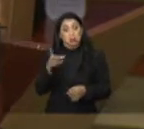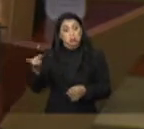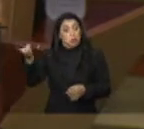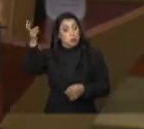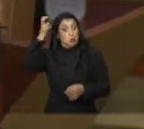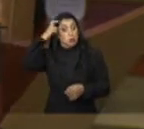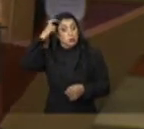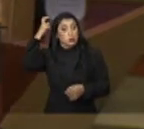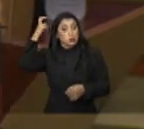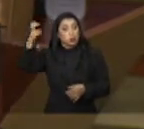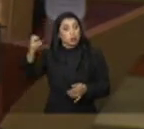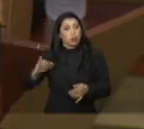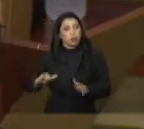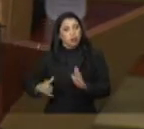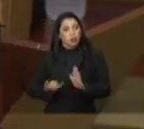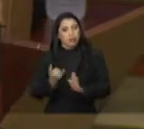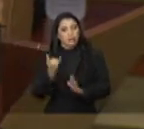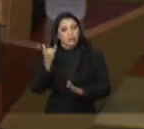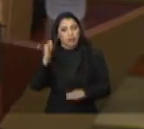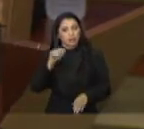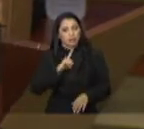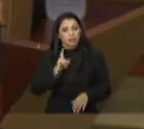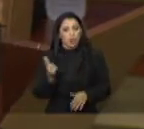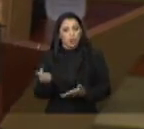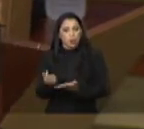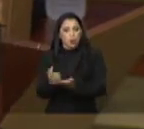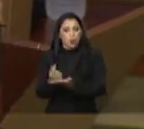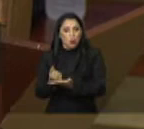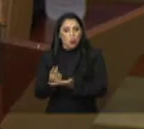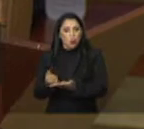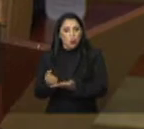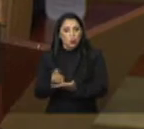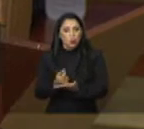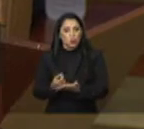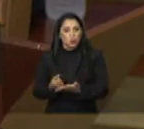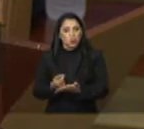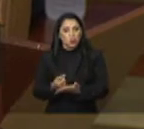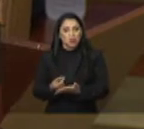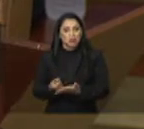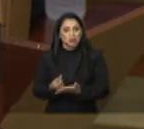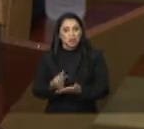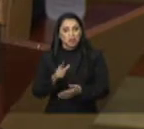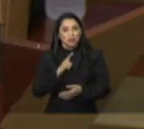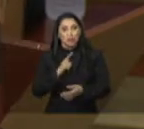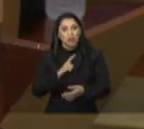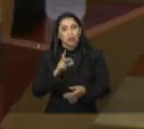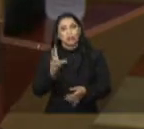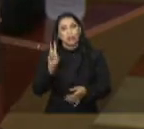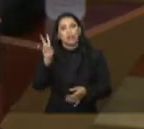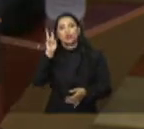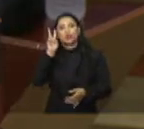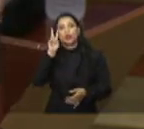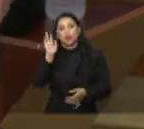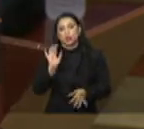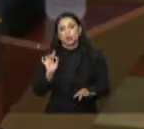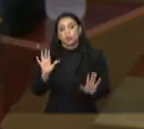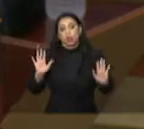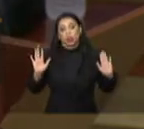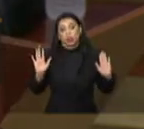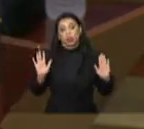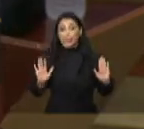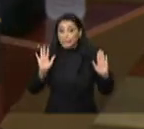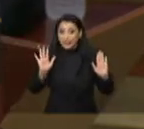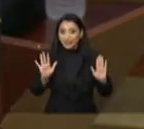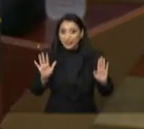cultura inflacionária o orçamento em muitos tempos né foi peça de ficção mas a gente